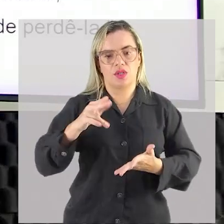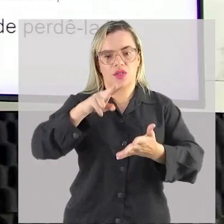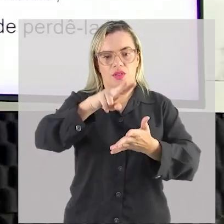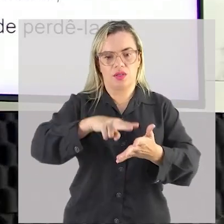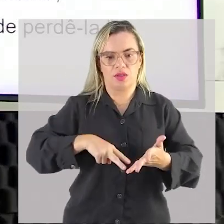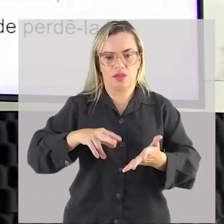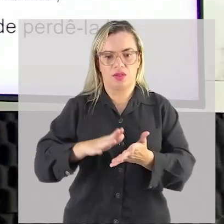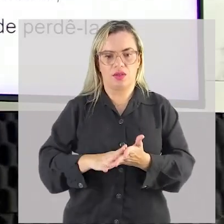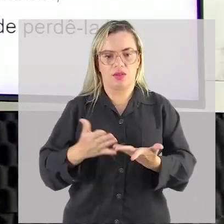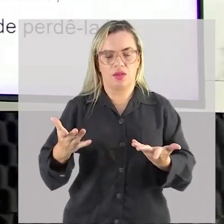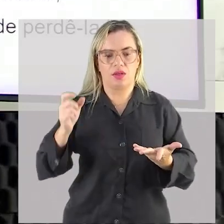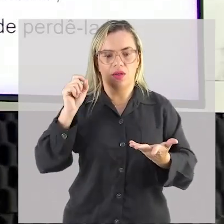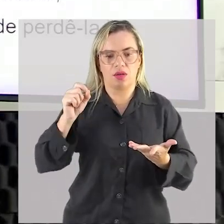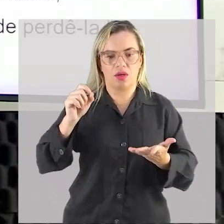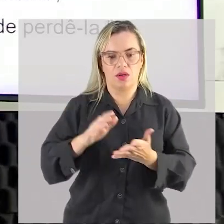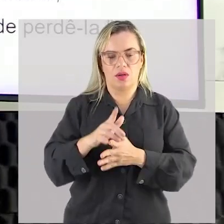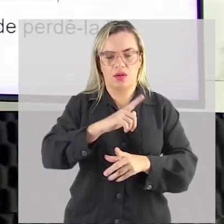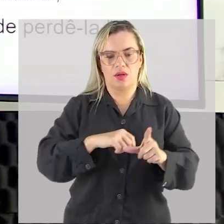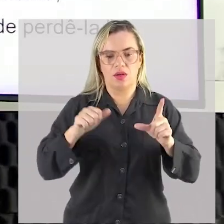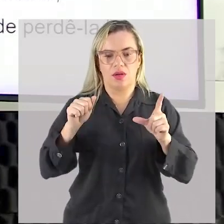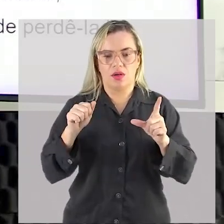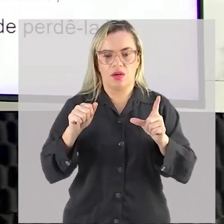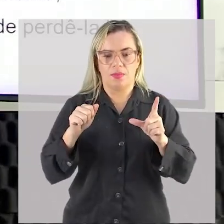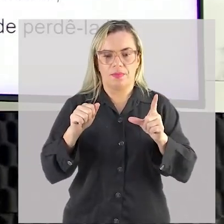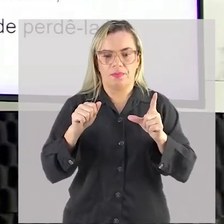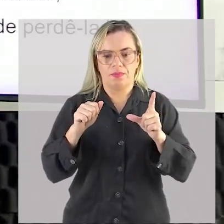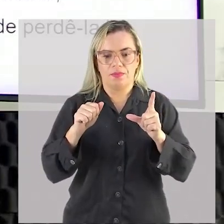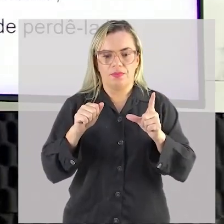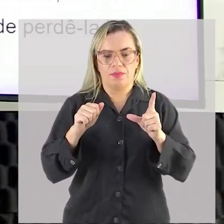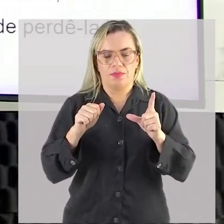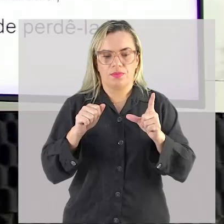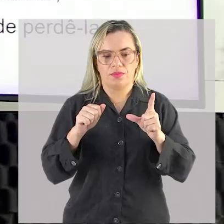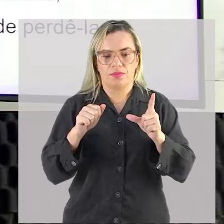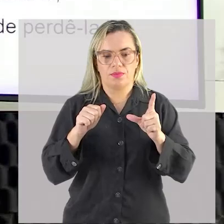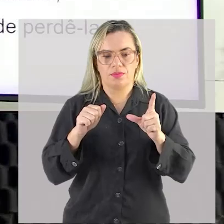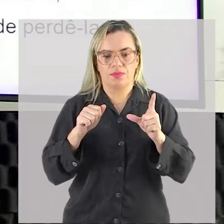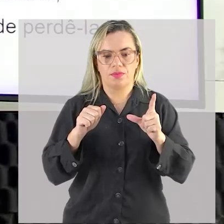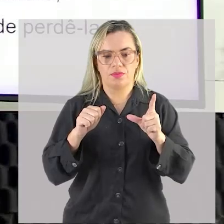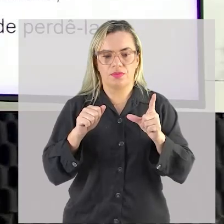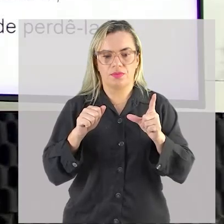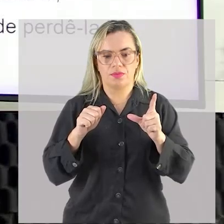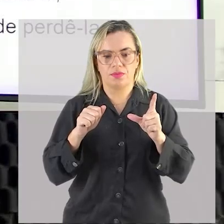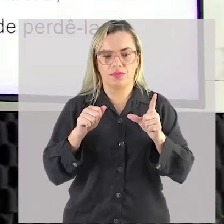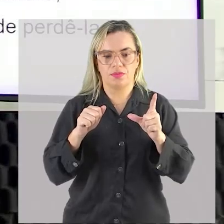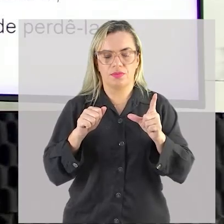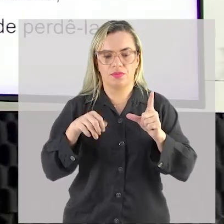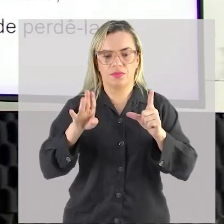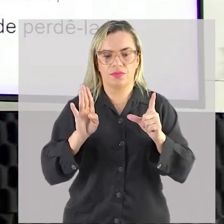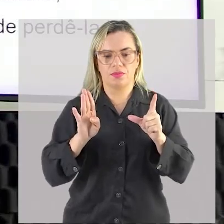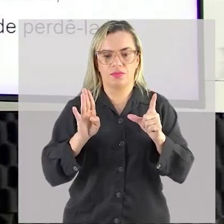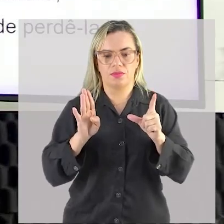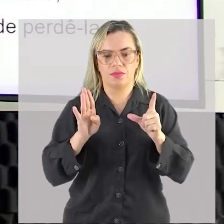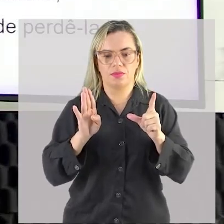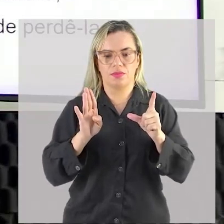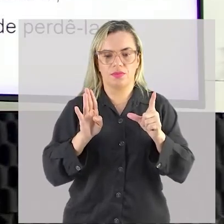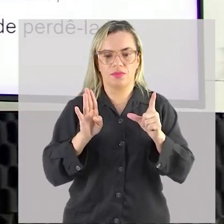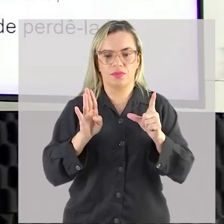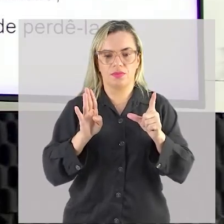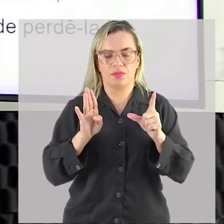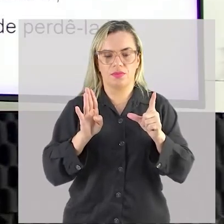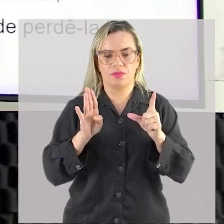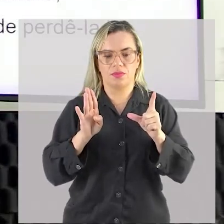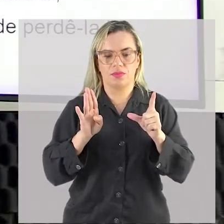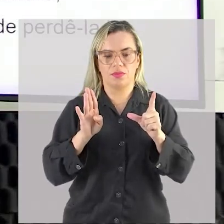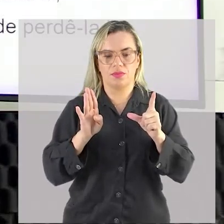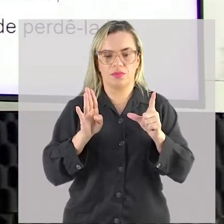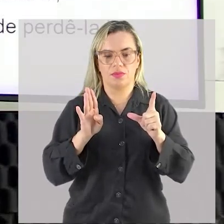de ler letra A parecia morrer a todo instante Coitadinha letra B Foi então que Ana Rosa